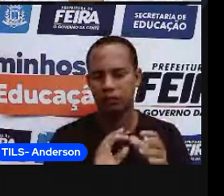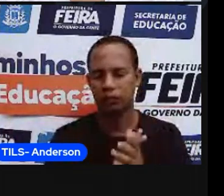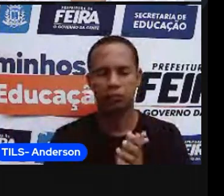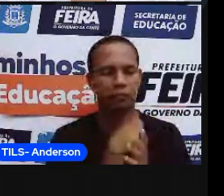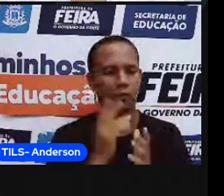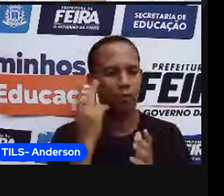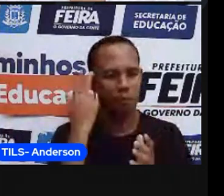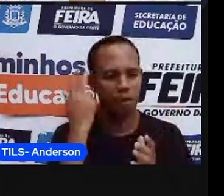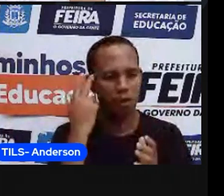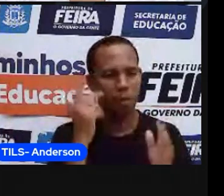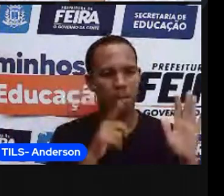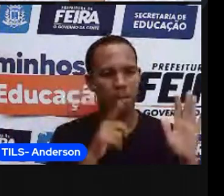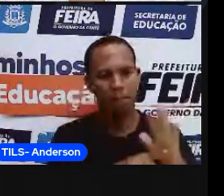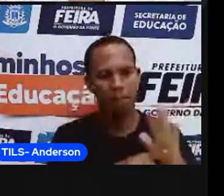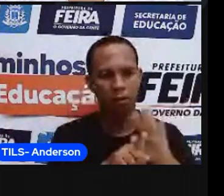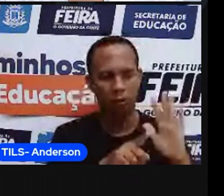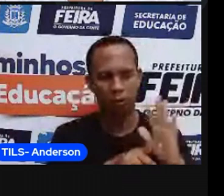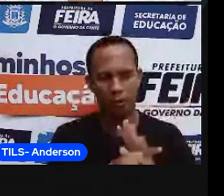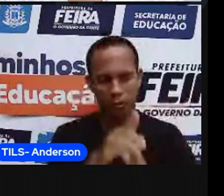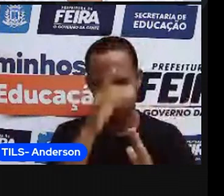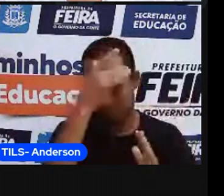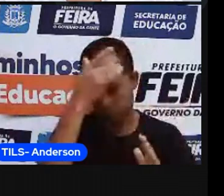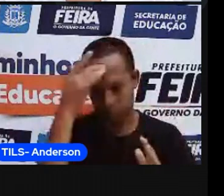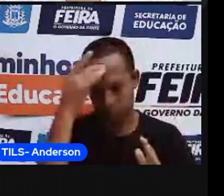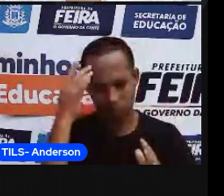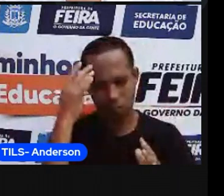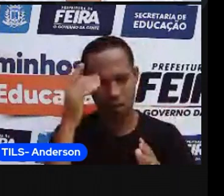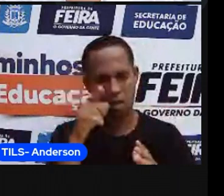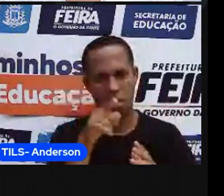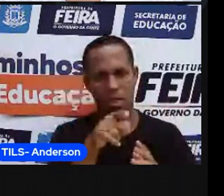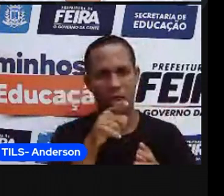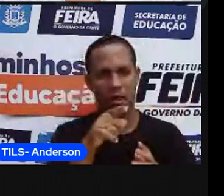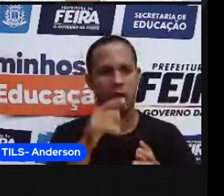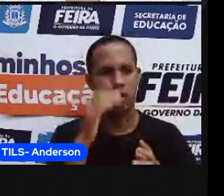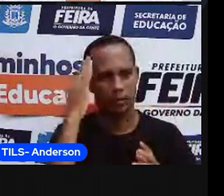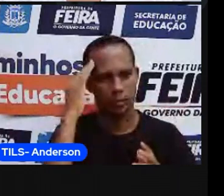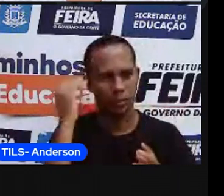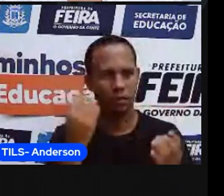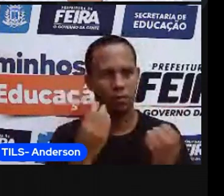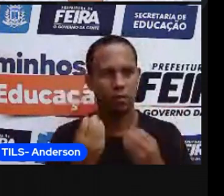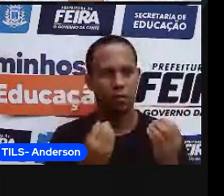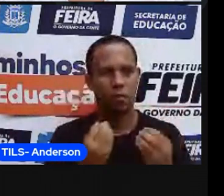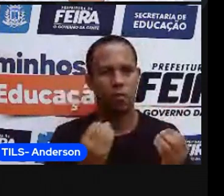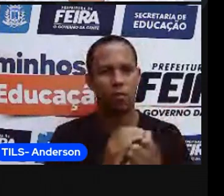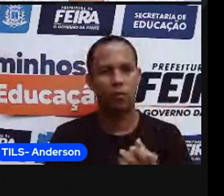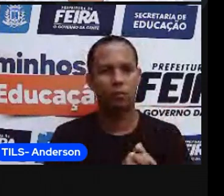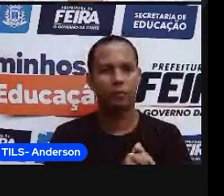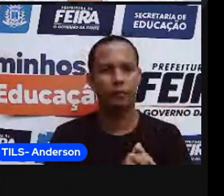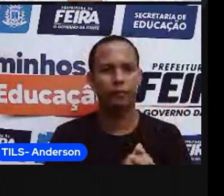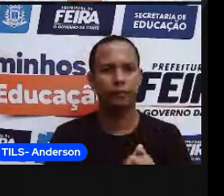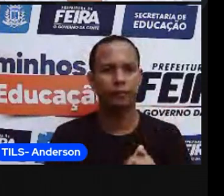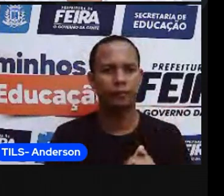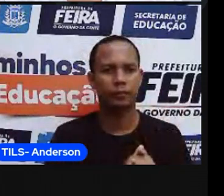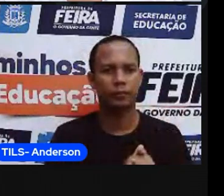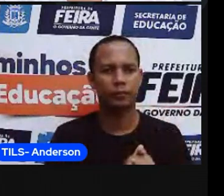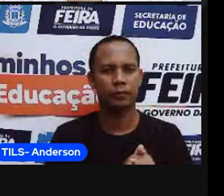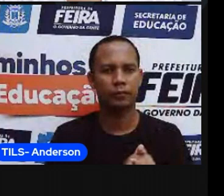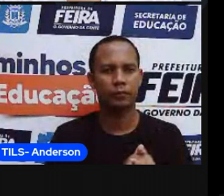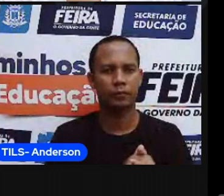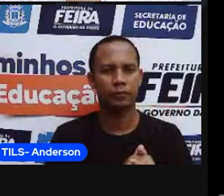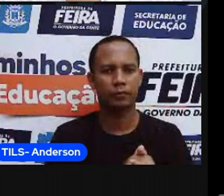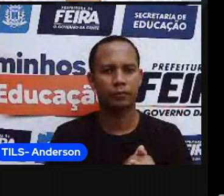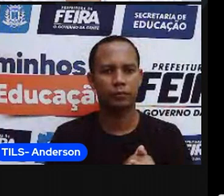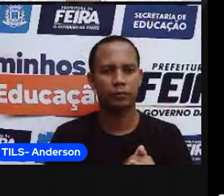fazer? Pergunta o que para uma pessoa mais velha, né? Ou volta lá e assiste a aula da prova.